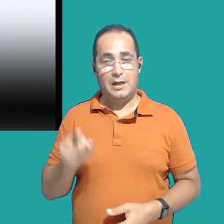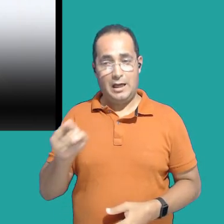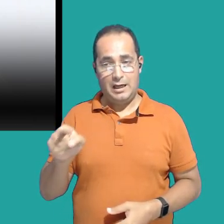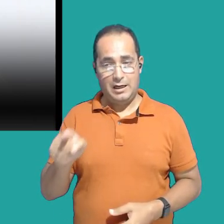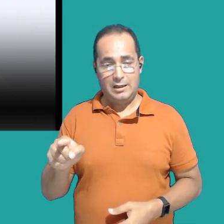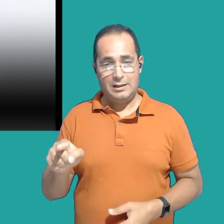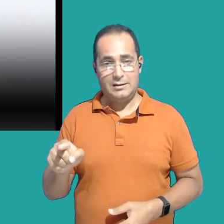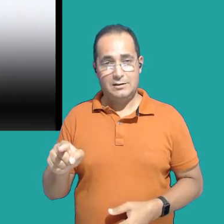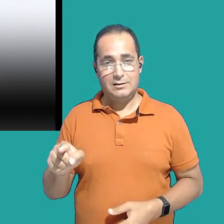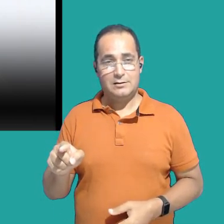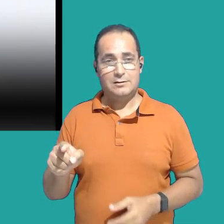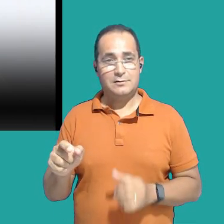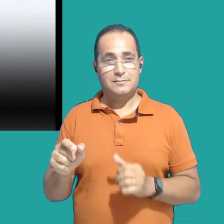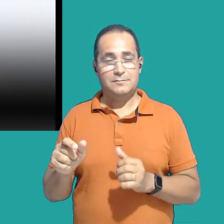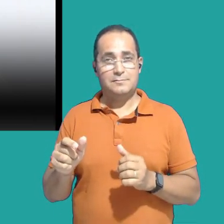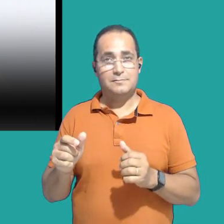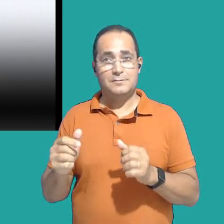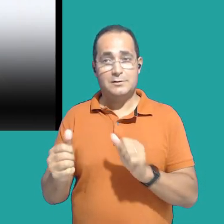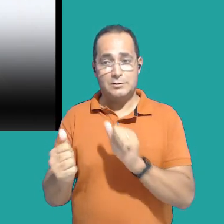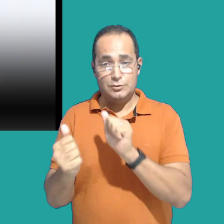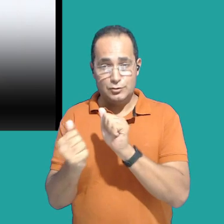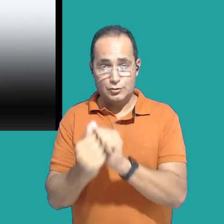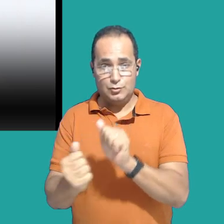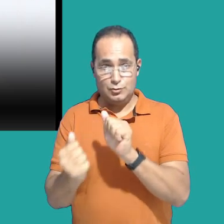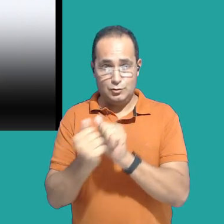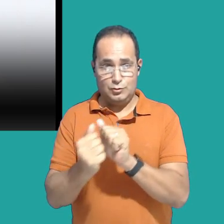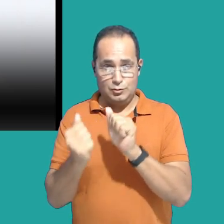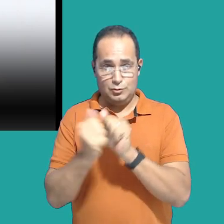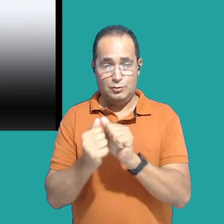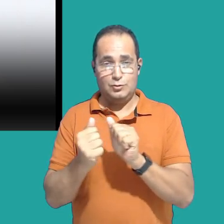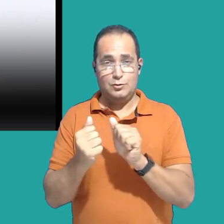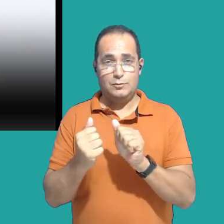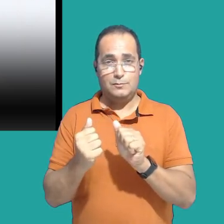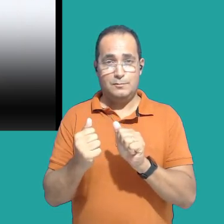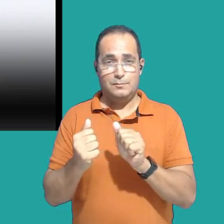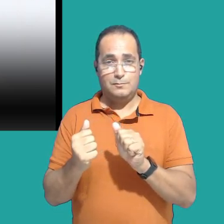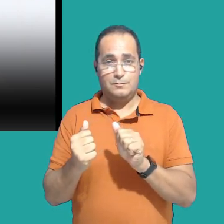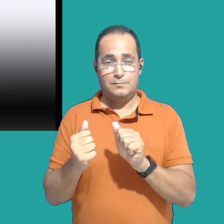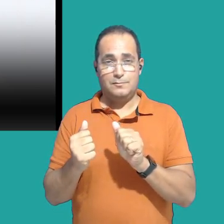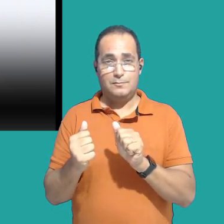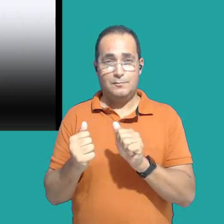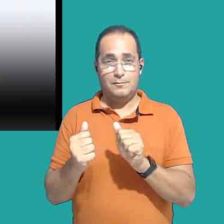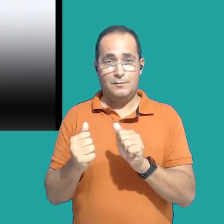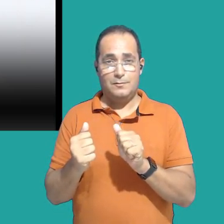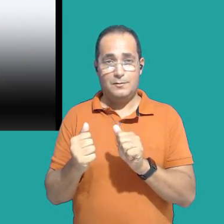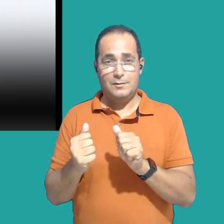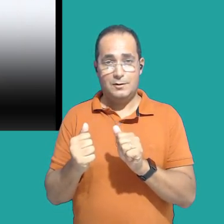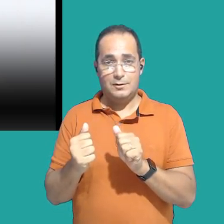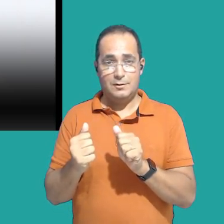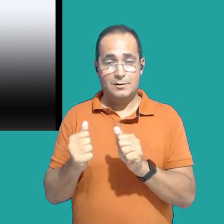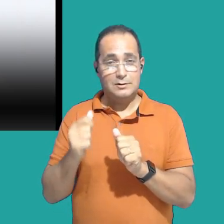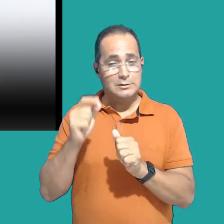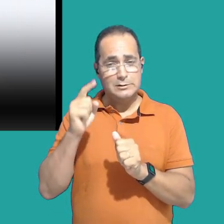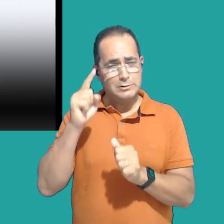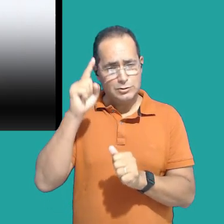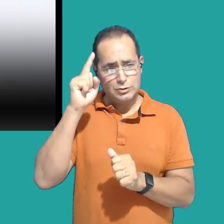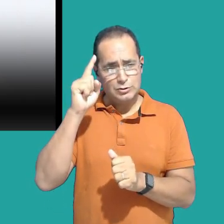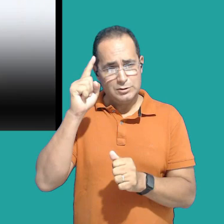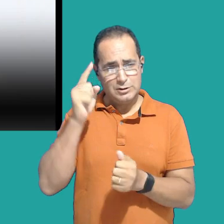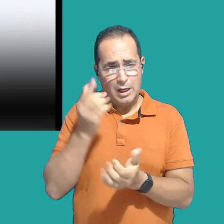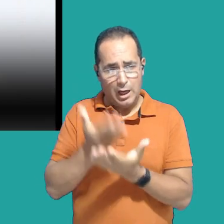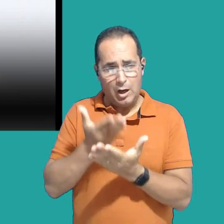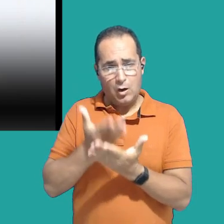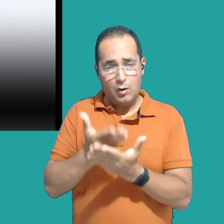da auxiliar de sala estava muito presente comigo, muito, quase toda a